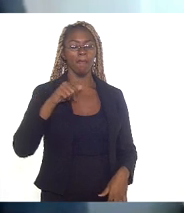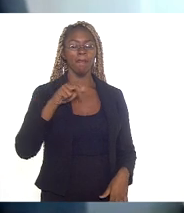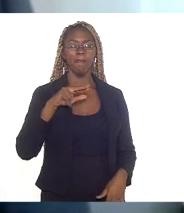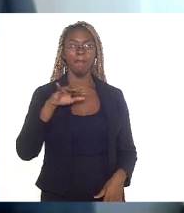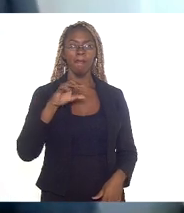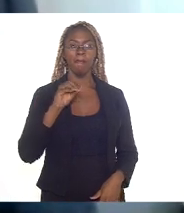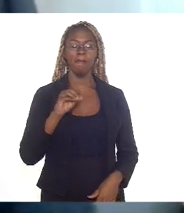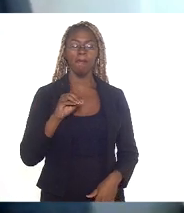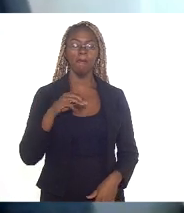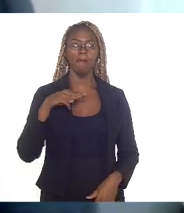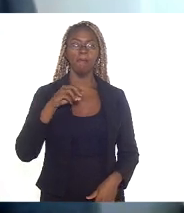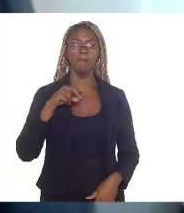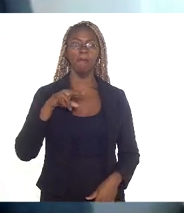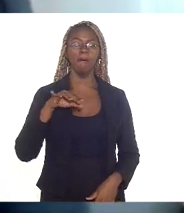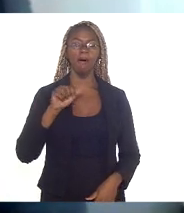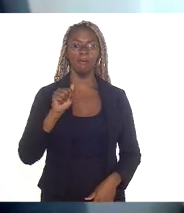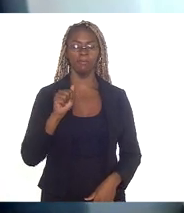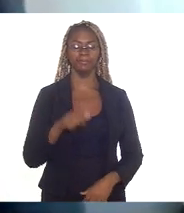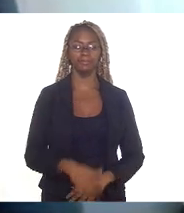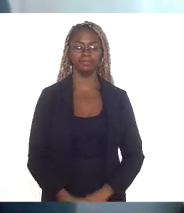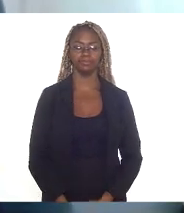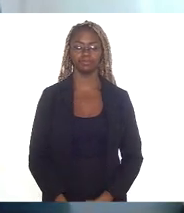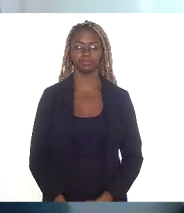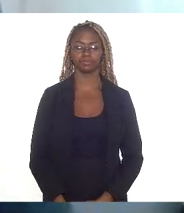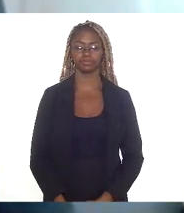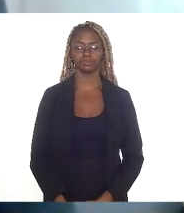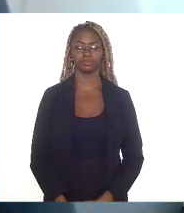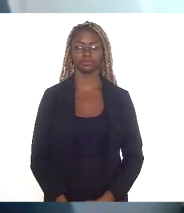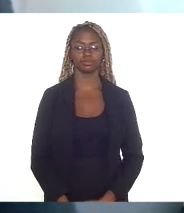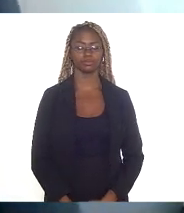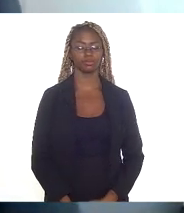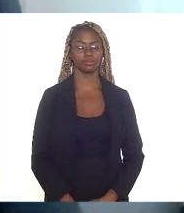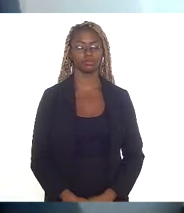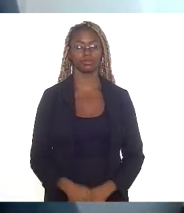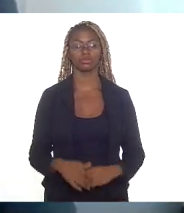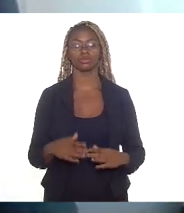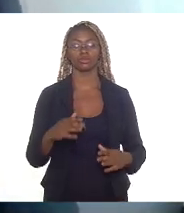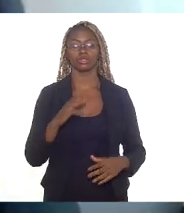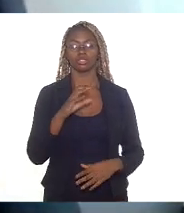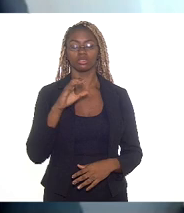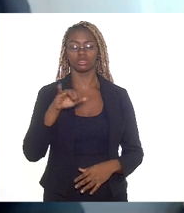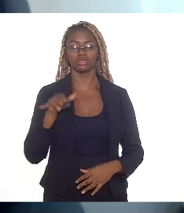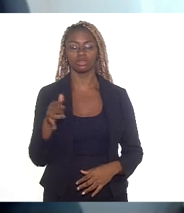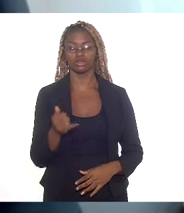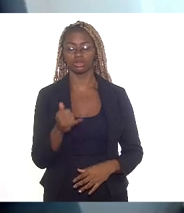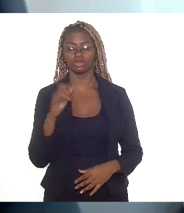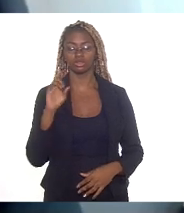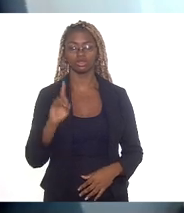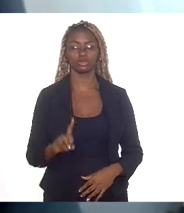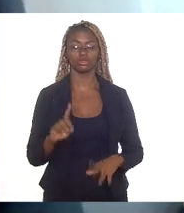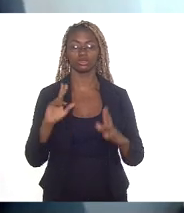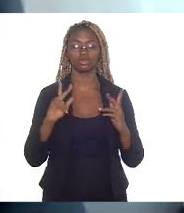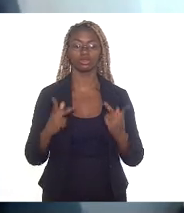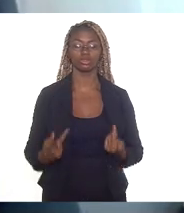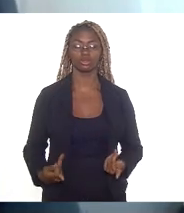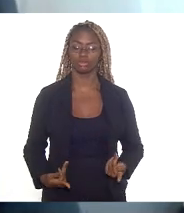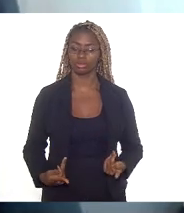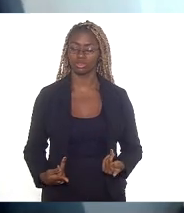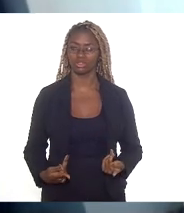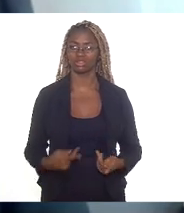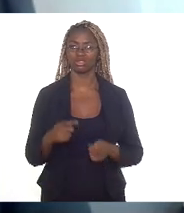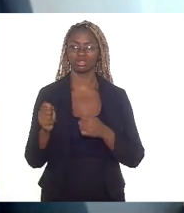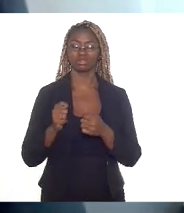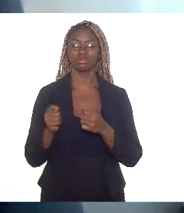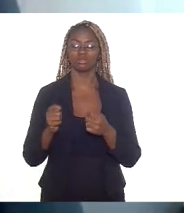Carneiro, Mônica Francisco e Márcio Pacheco. Pendendo de pareceres das Comissões de Constituição, Justiça, de Defesa dos Direitos Humanos e Cidadania, Economia,